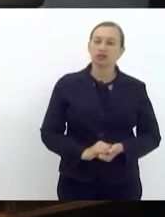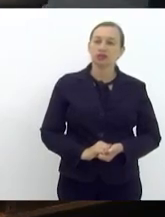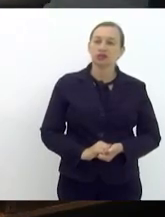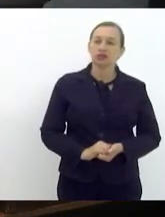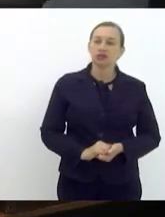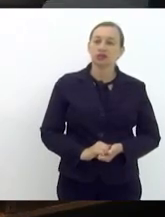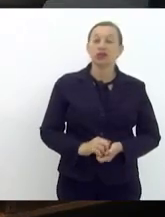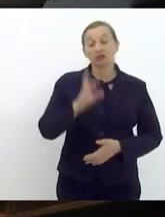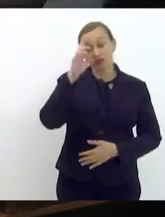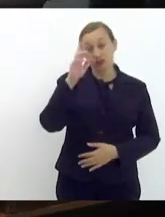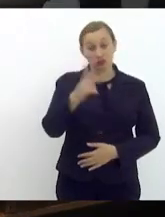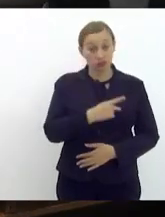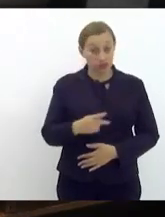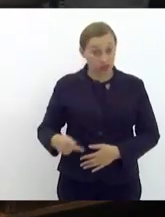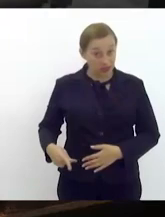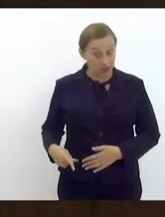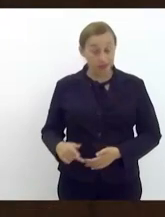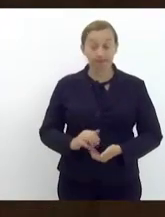Senhora presidente,